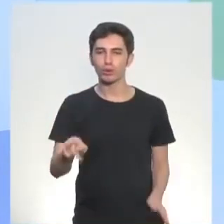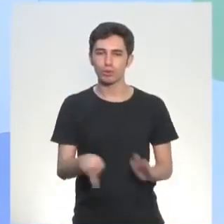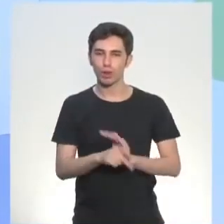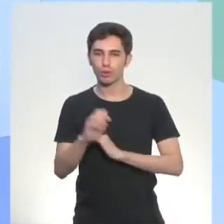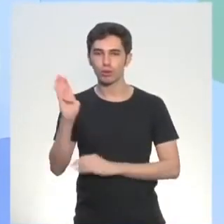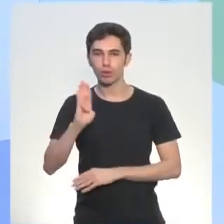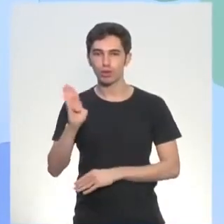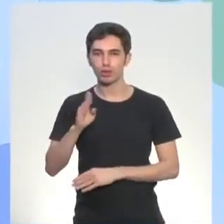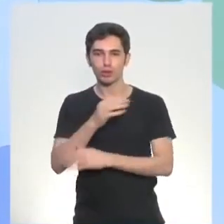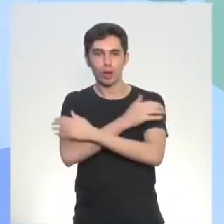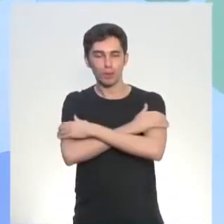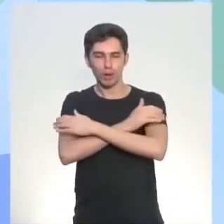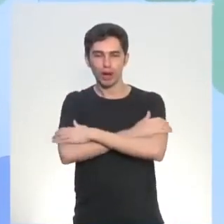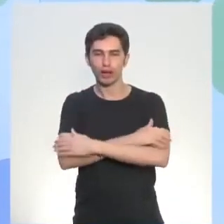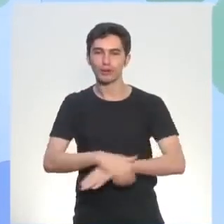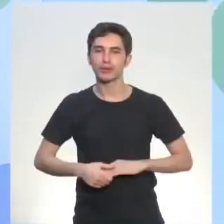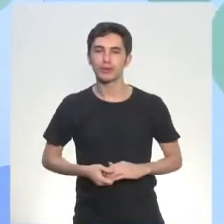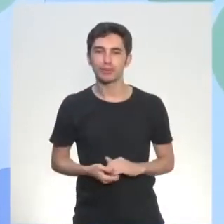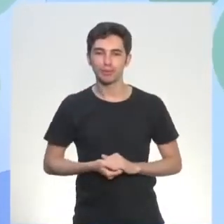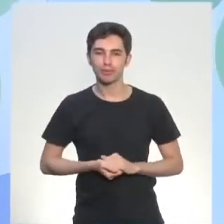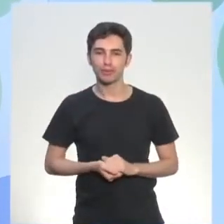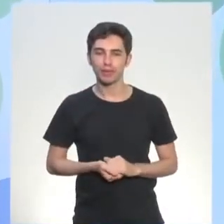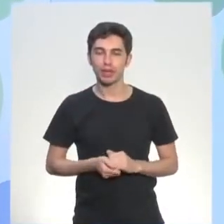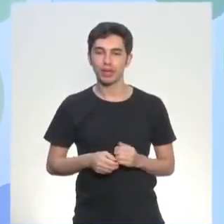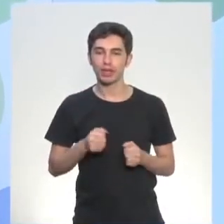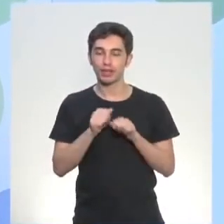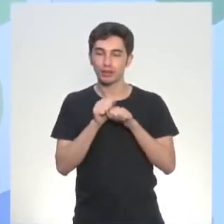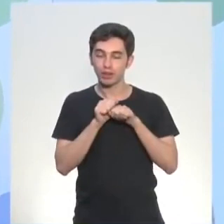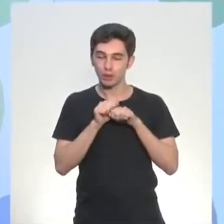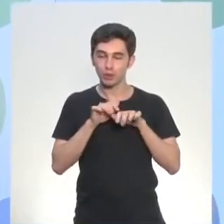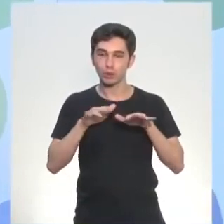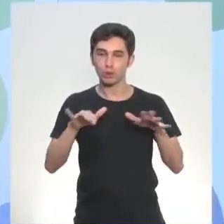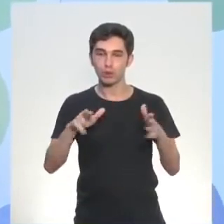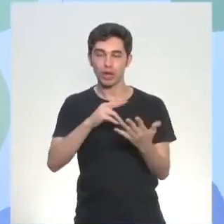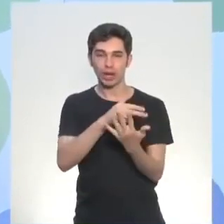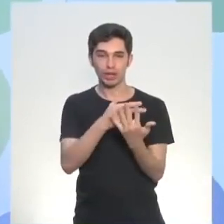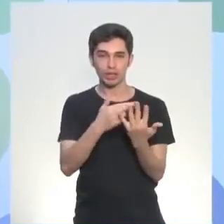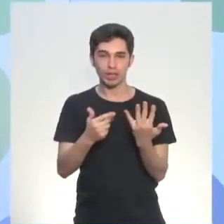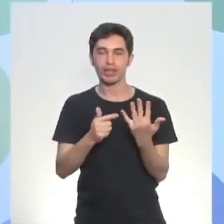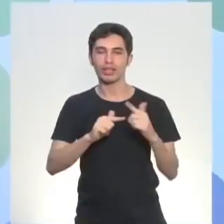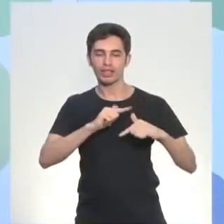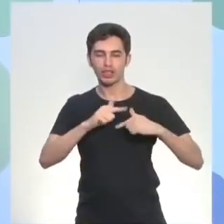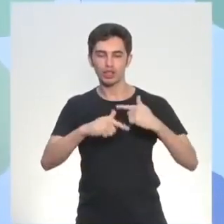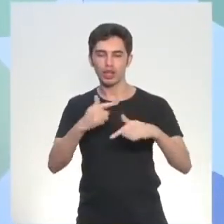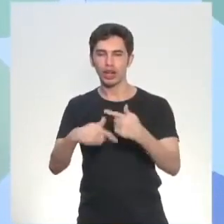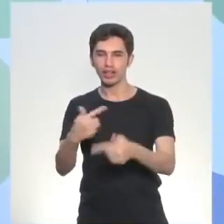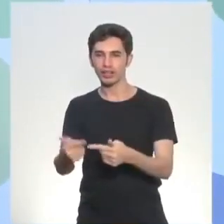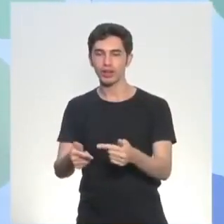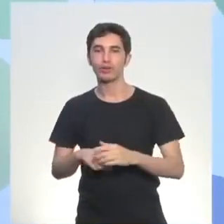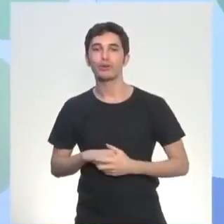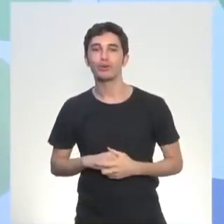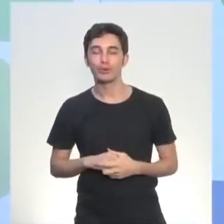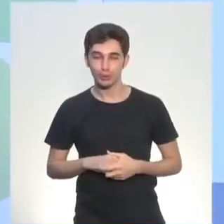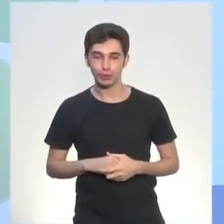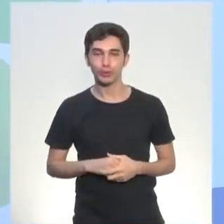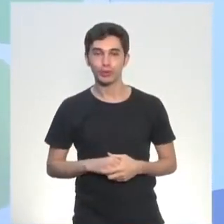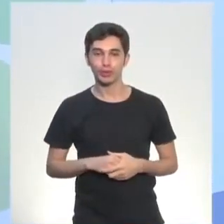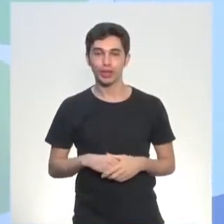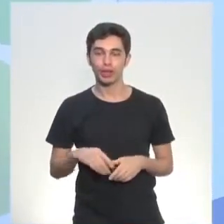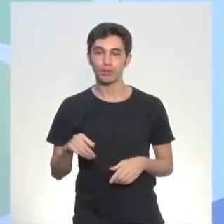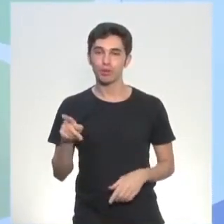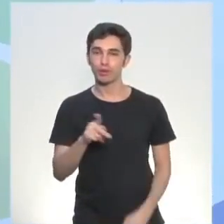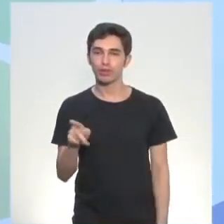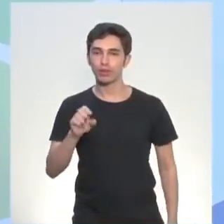Um abraço. Olha, o pessoal falou aqui, ó. Transmissão de característica entre gerações. A pessoa Simone comentou aqui já também com a